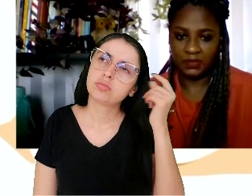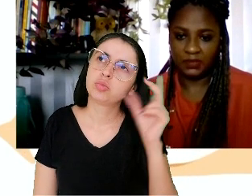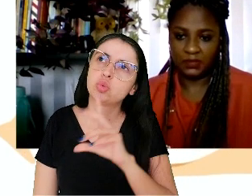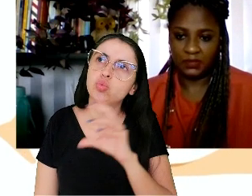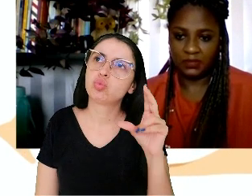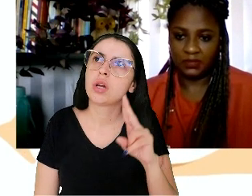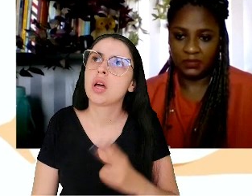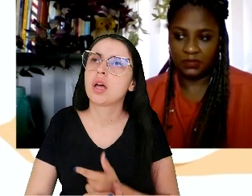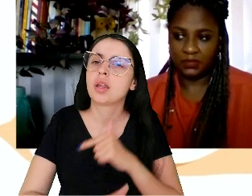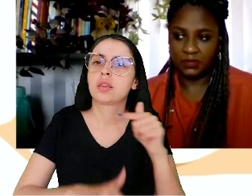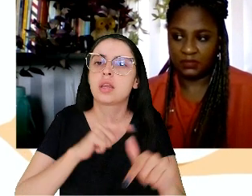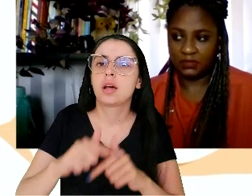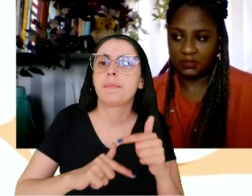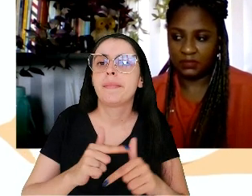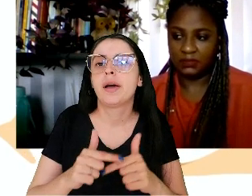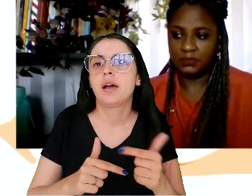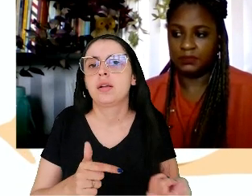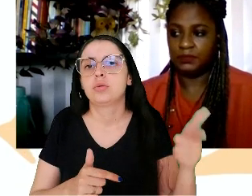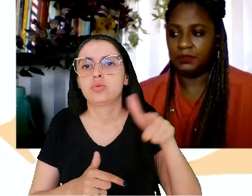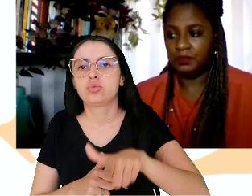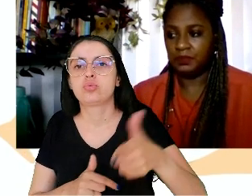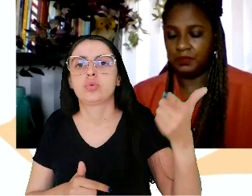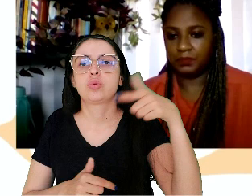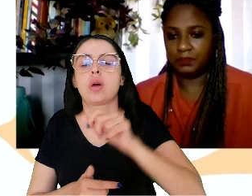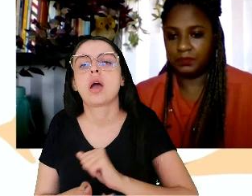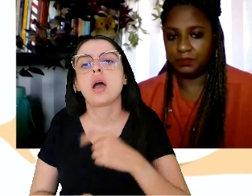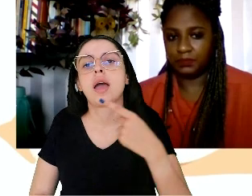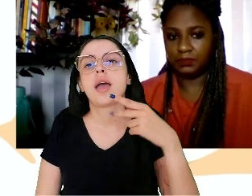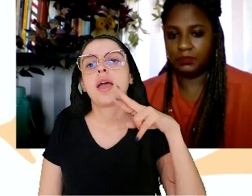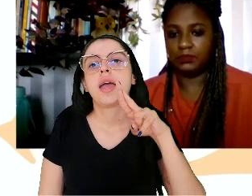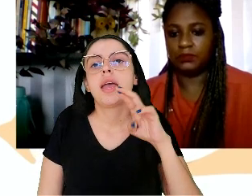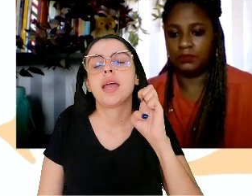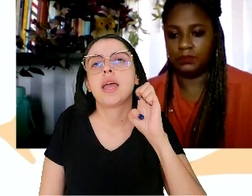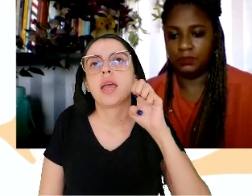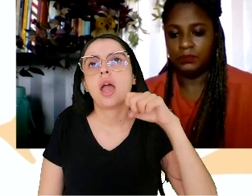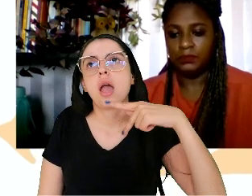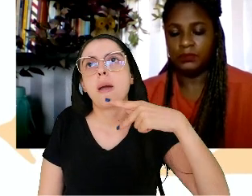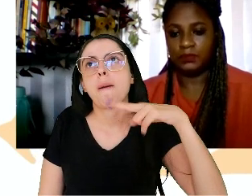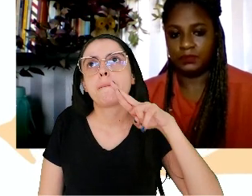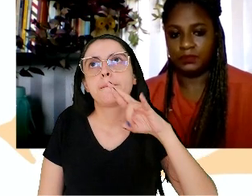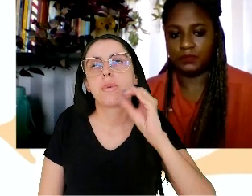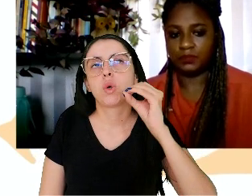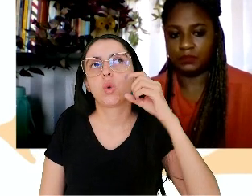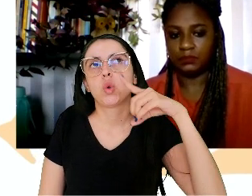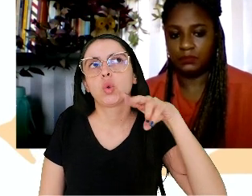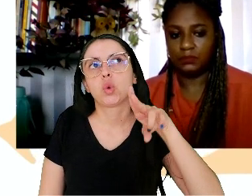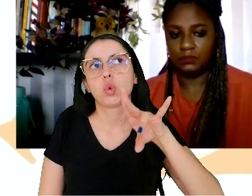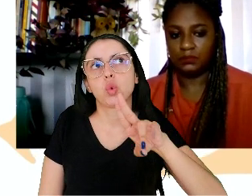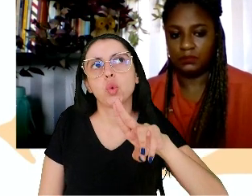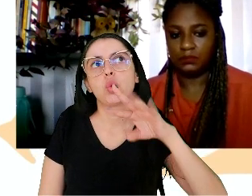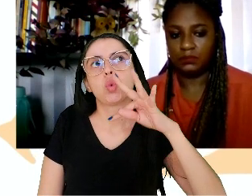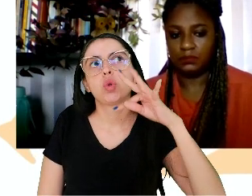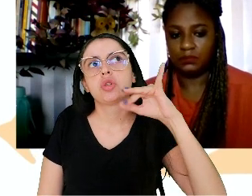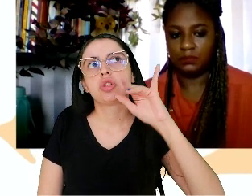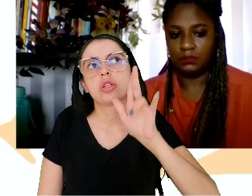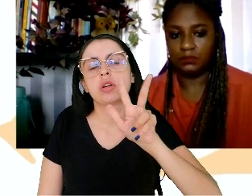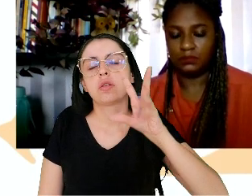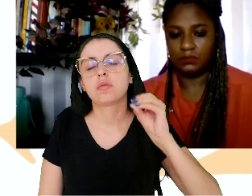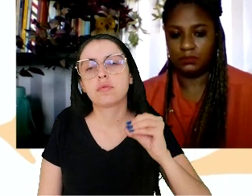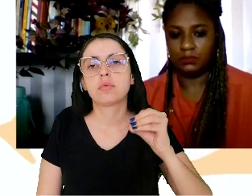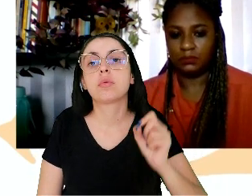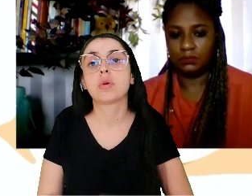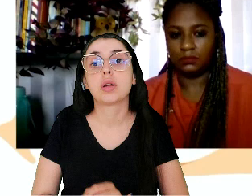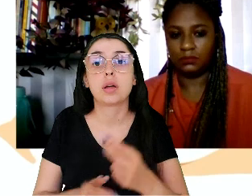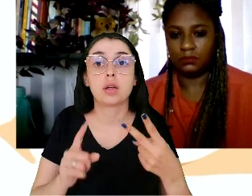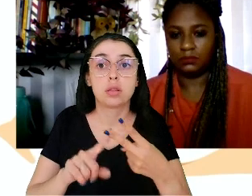chamado trabalho reprodutivo e trabalho produtivo, né? O que muitos estudos relatam é que por